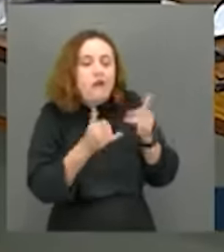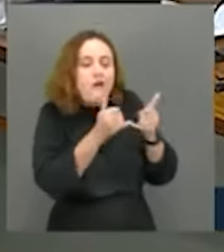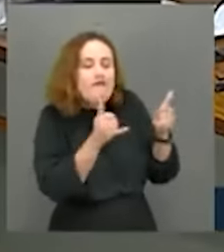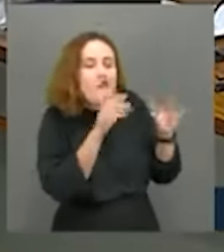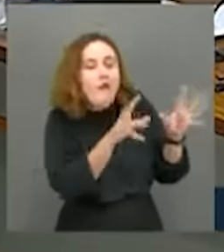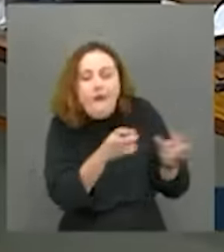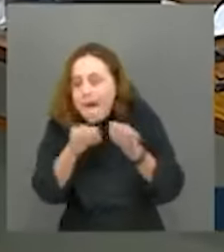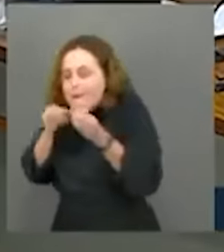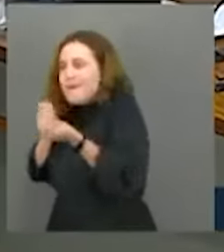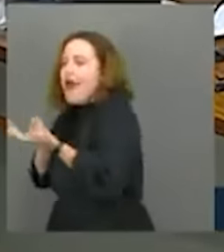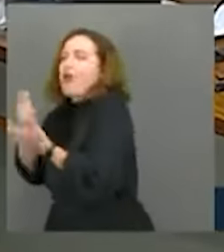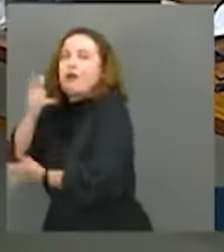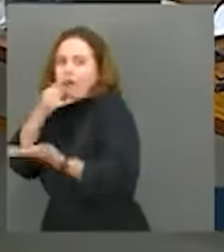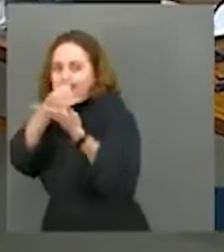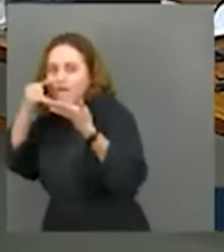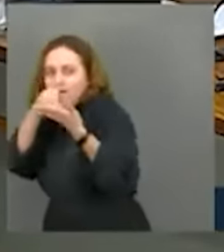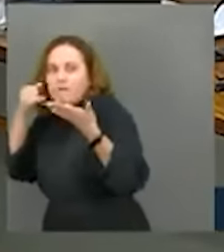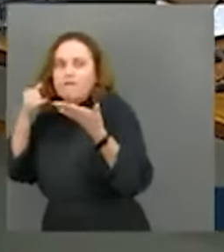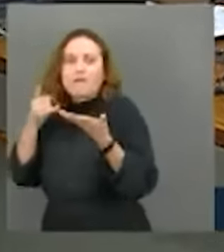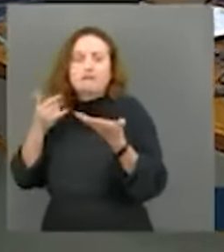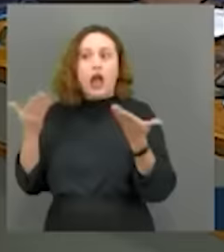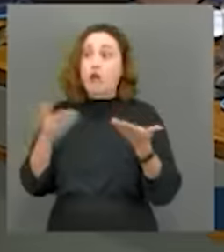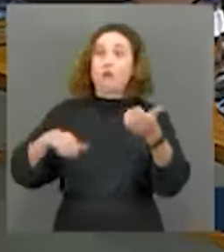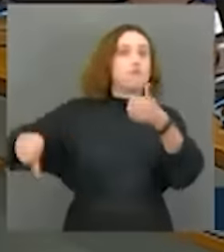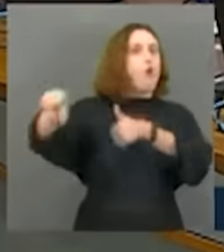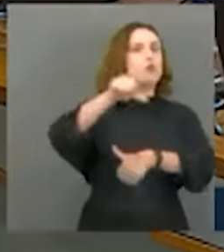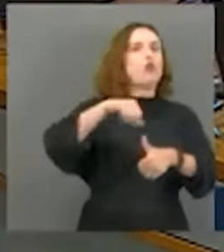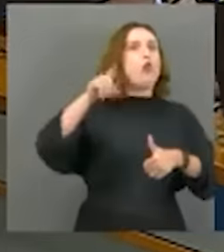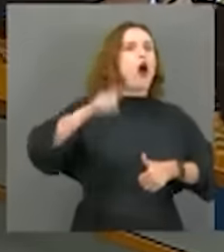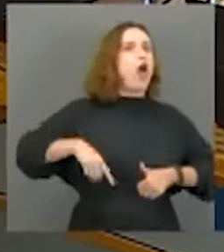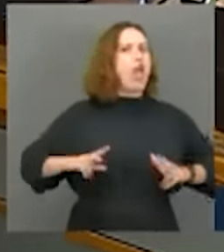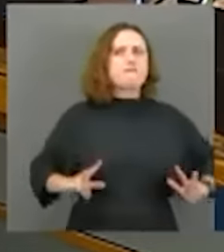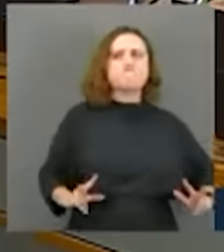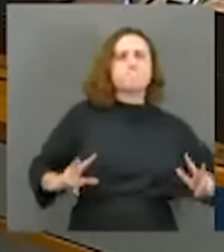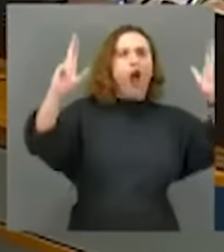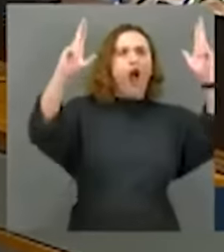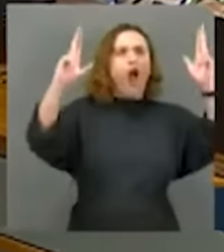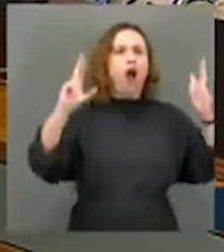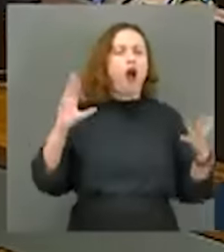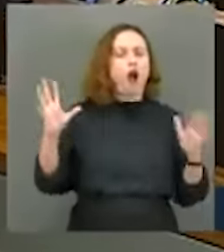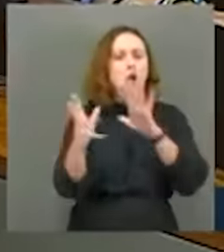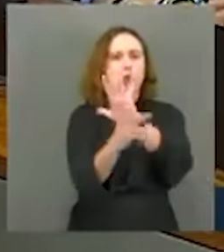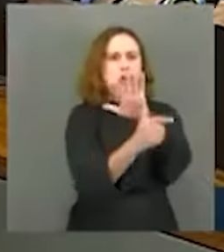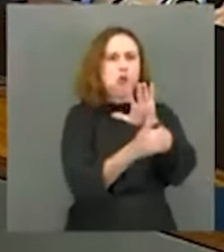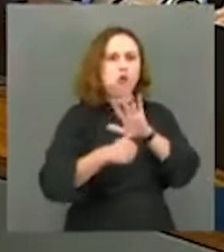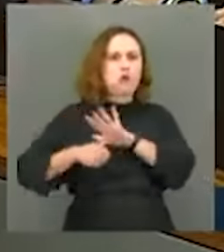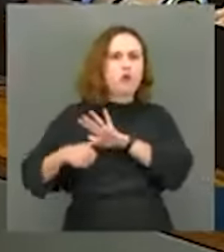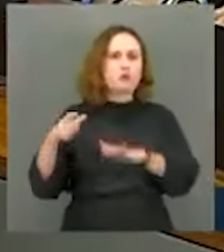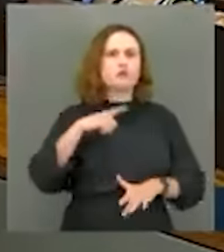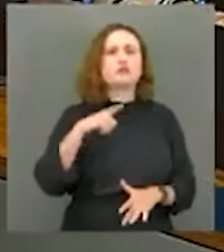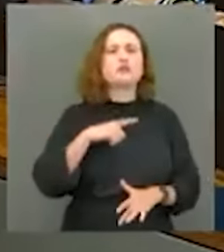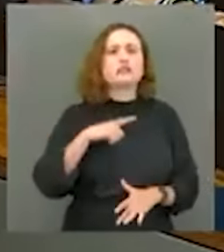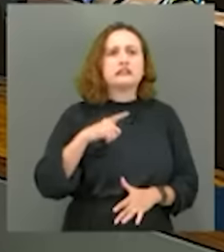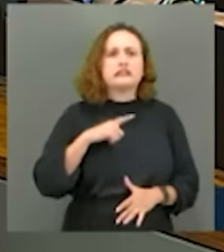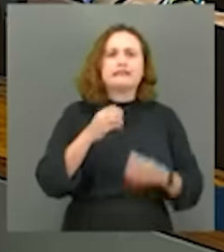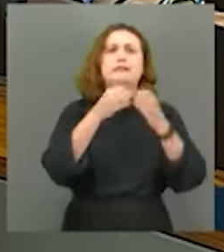ser cortado de algum lugar onde fios de alta tensão eh parabéns a vossa excelência sempre tem relatórios brilhantes